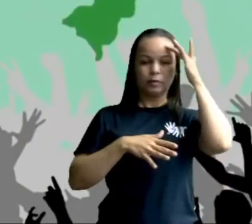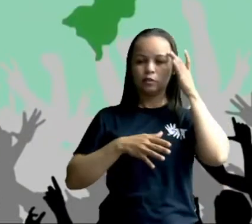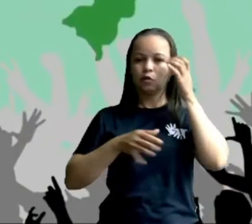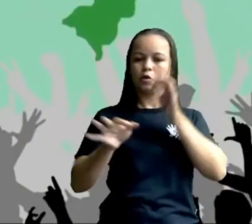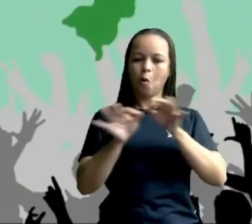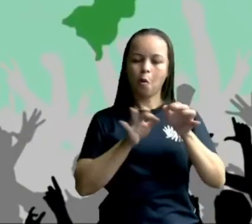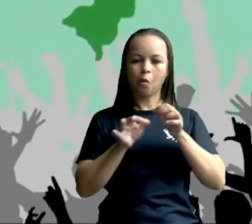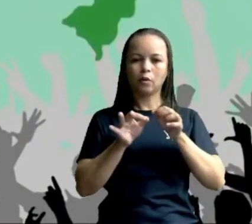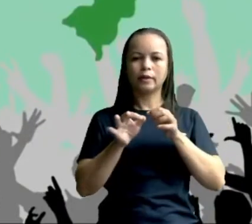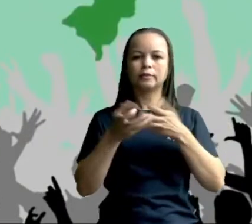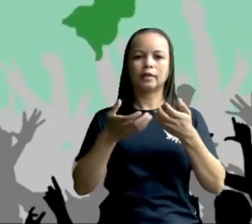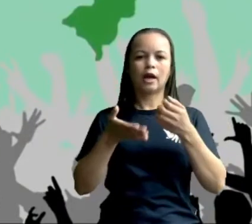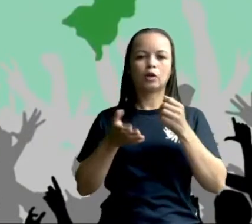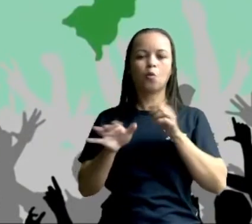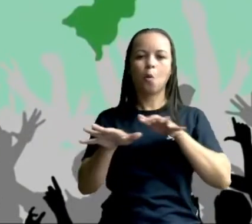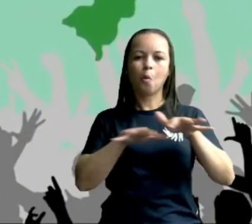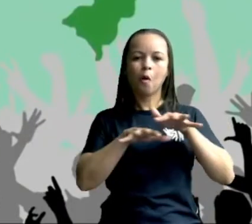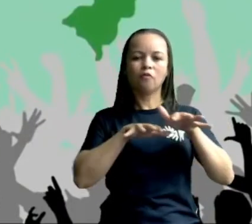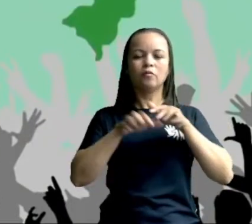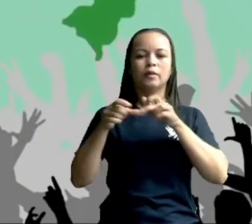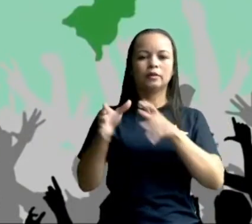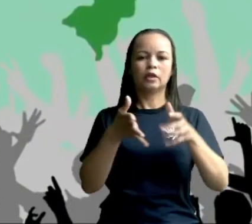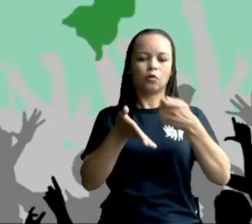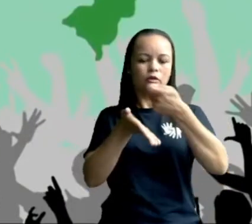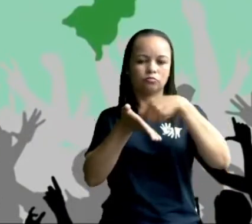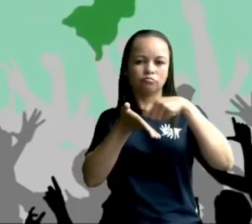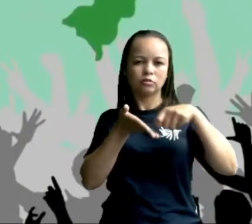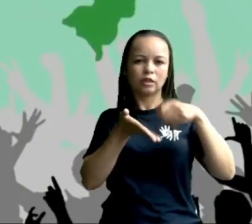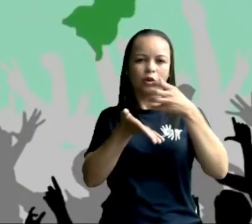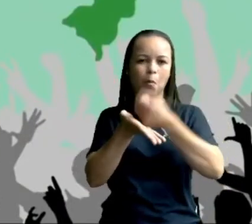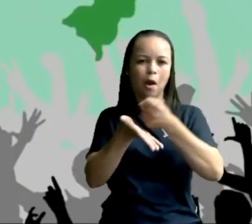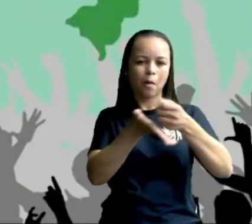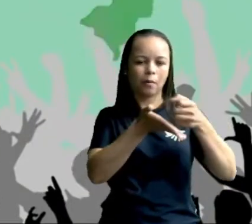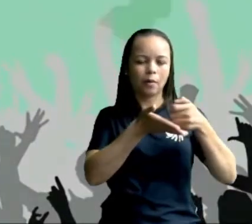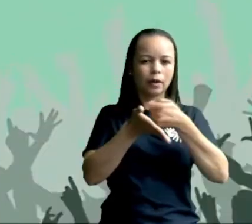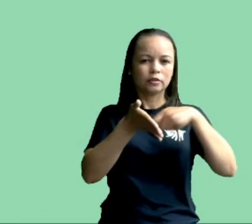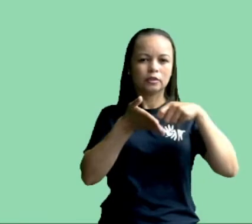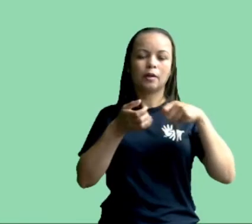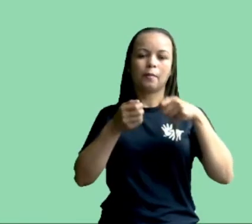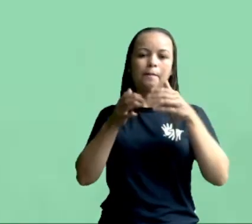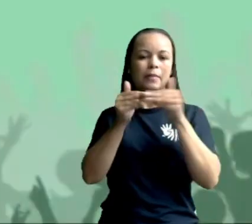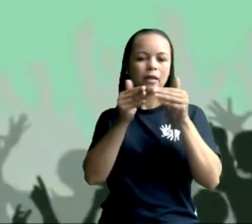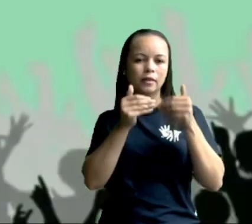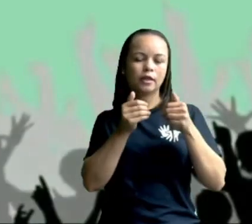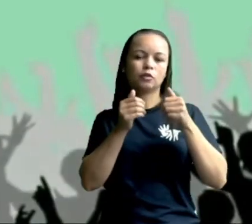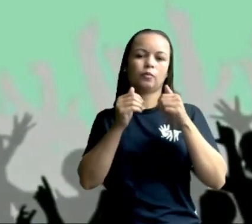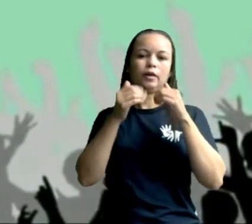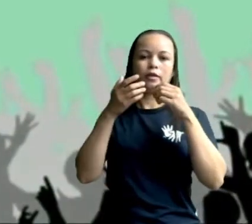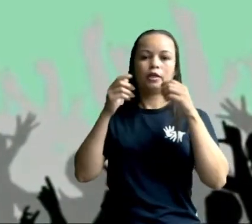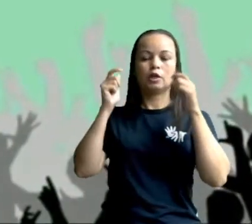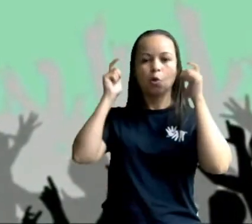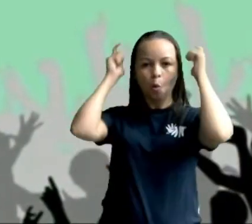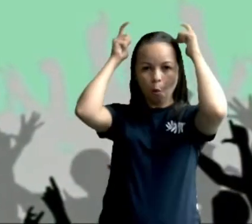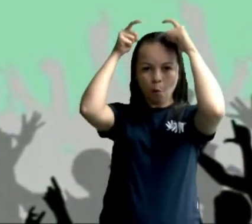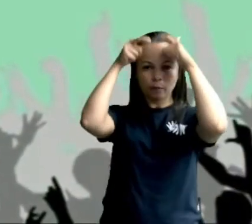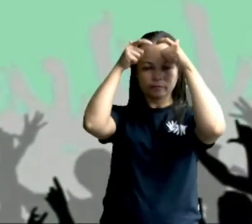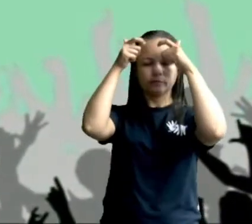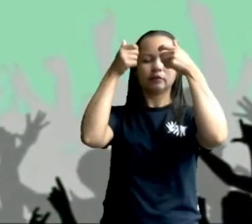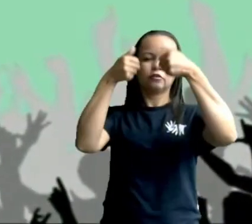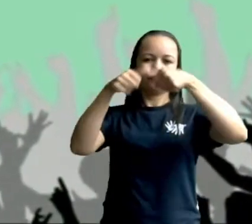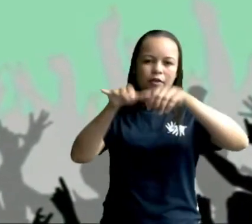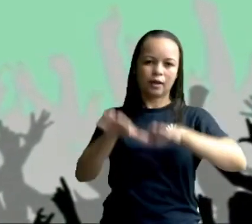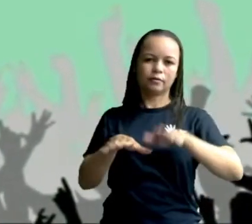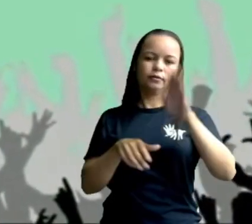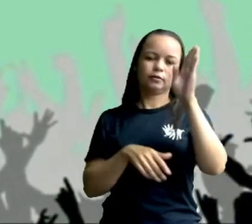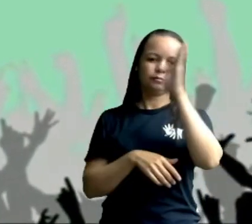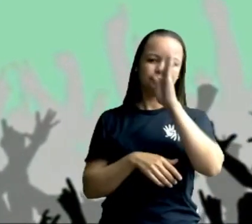organizaram um movimento e recolheram muitas assinaturas pedindo que o príncipe ficasse no Brasil. No dia 9 de janeiro